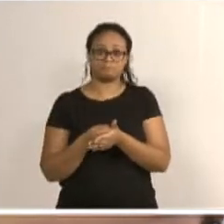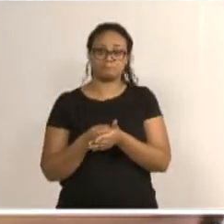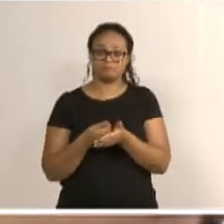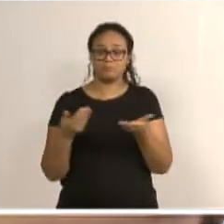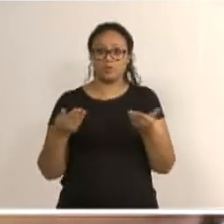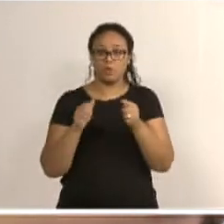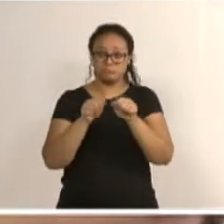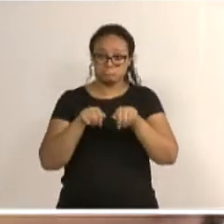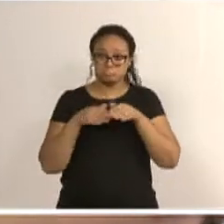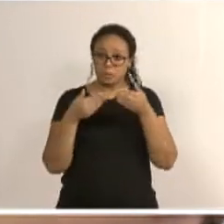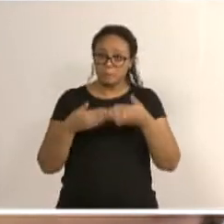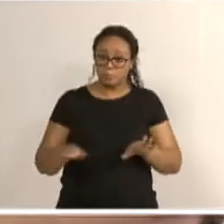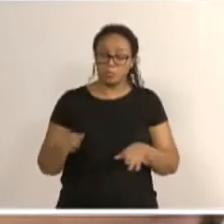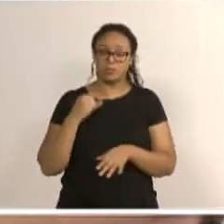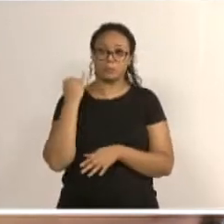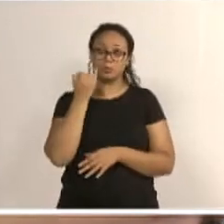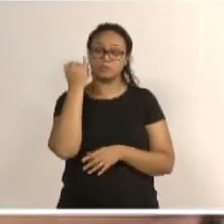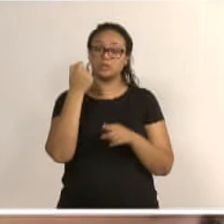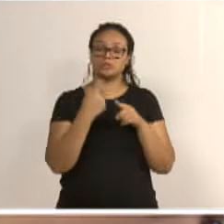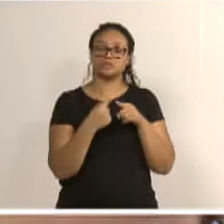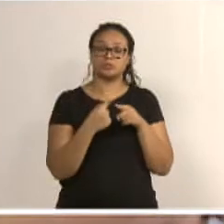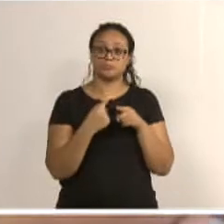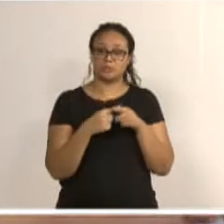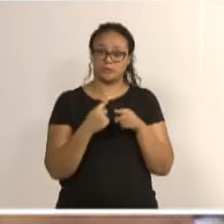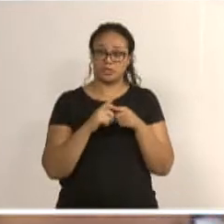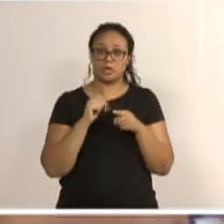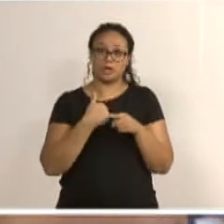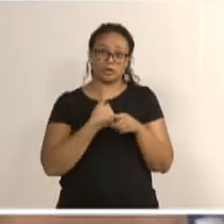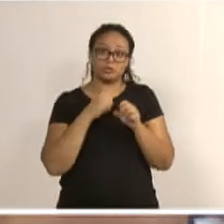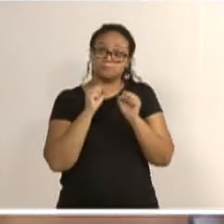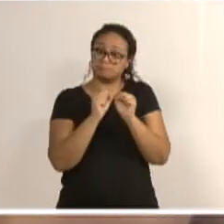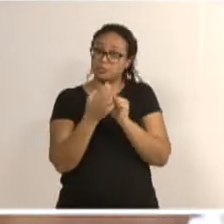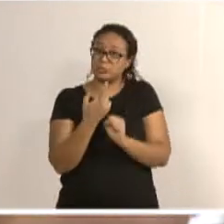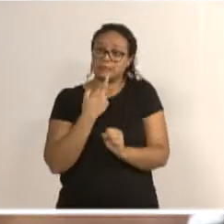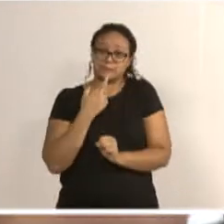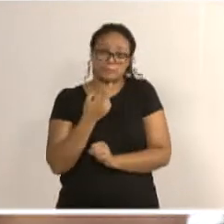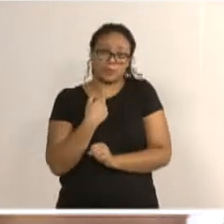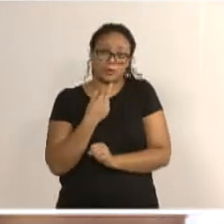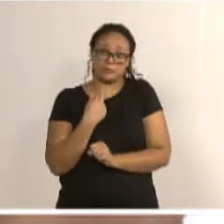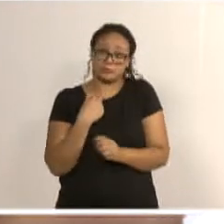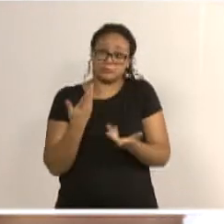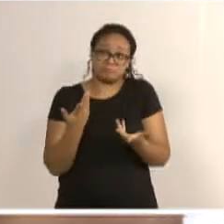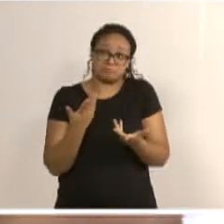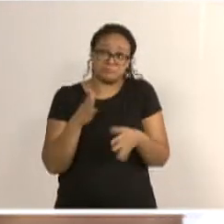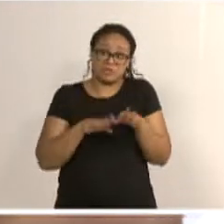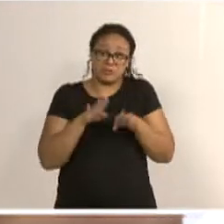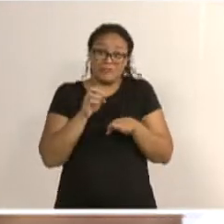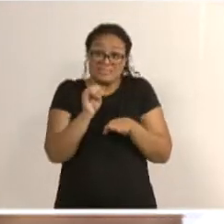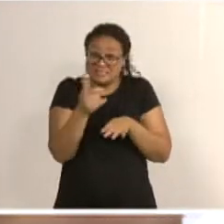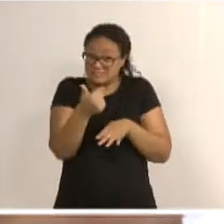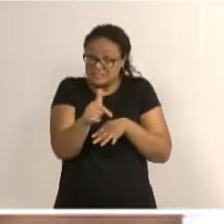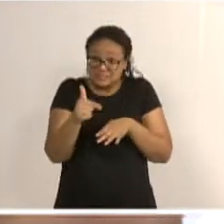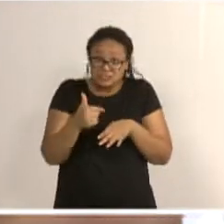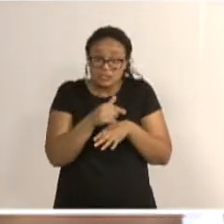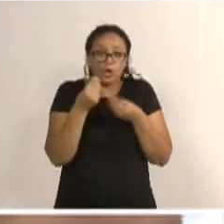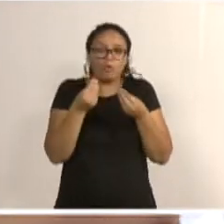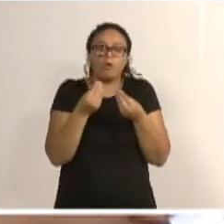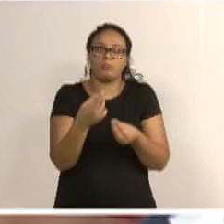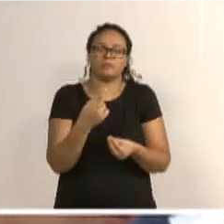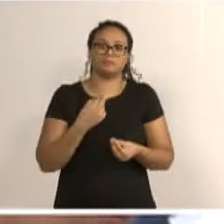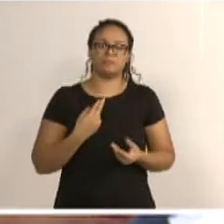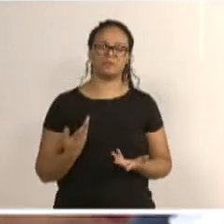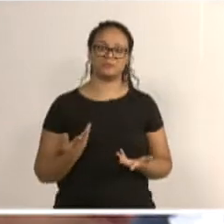muito pertinente, porque, através disso, podemos ter respostas que talvez não teríamos. Isso aí. Tá, eu